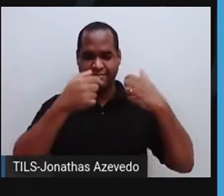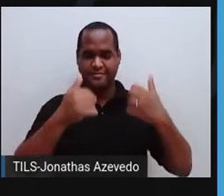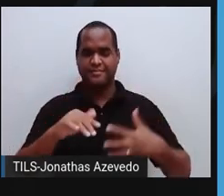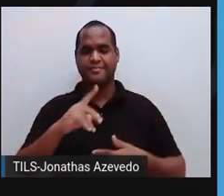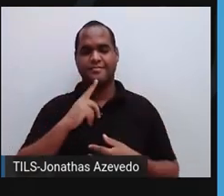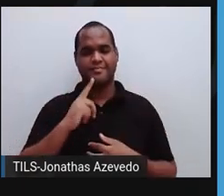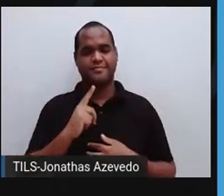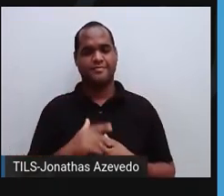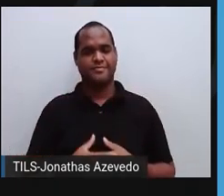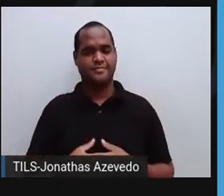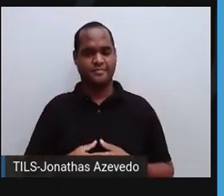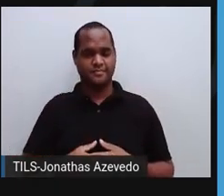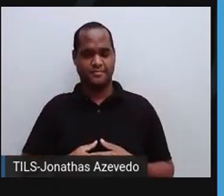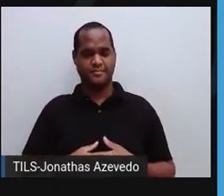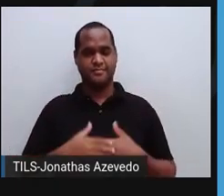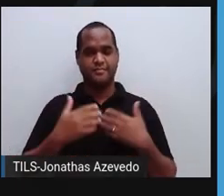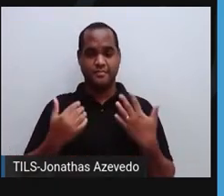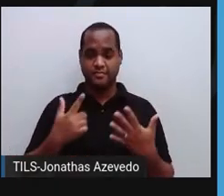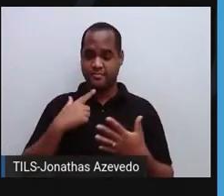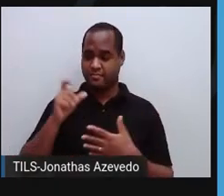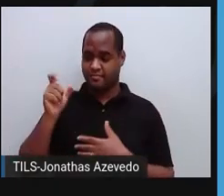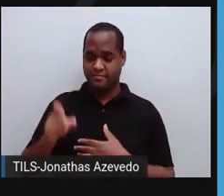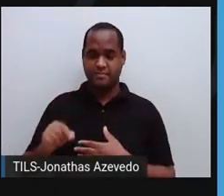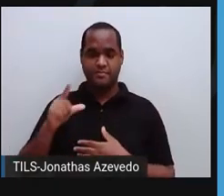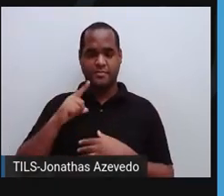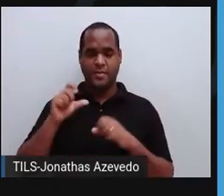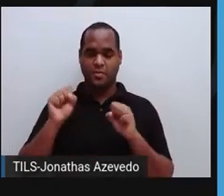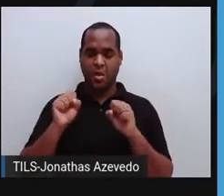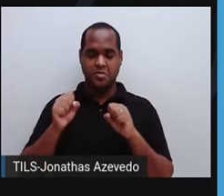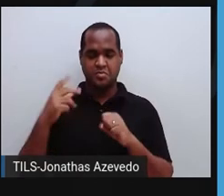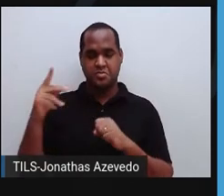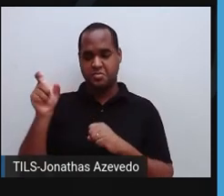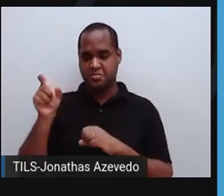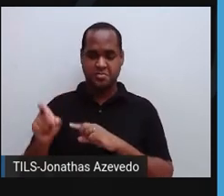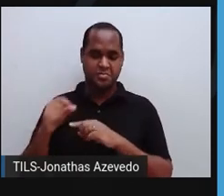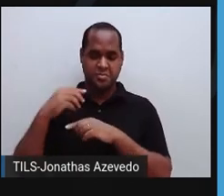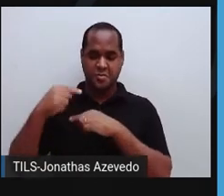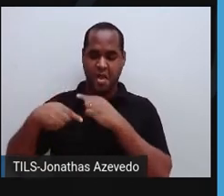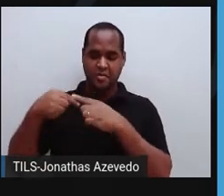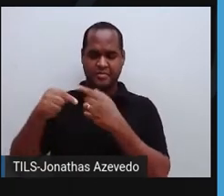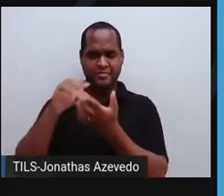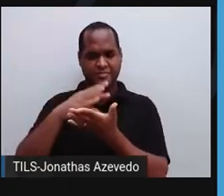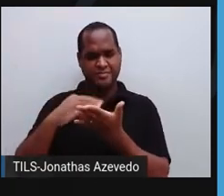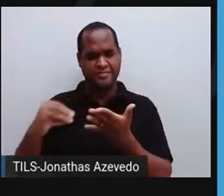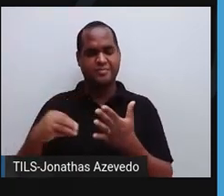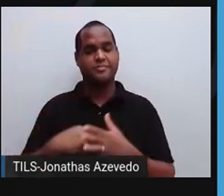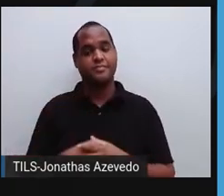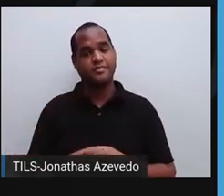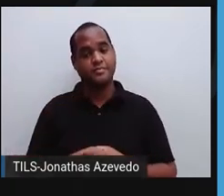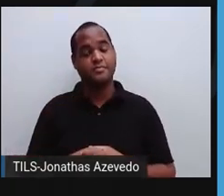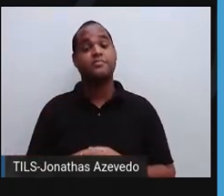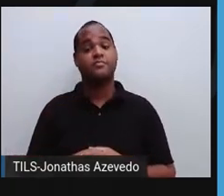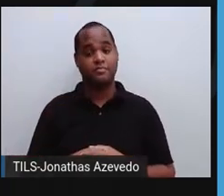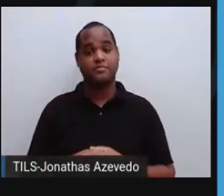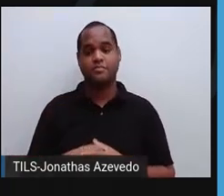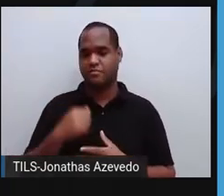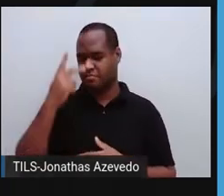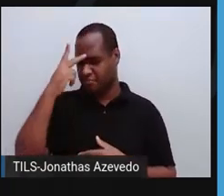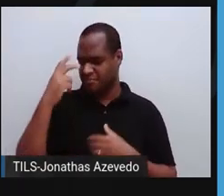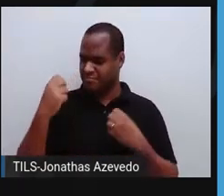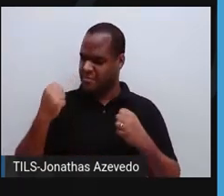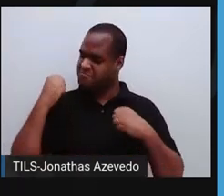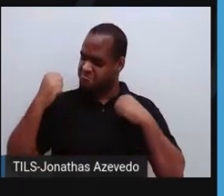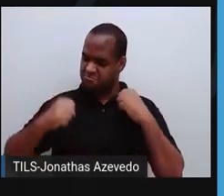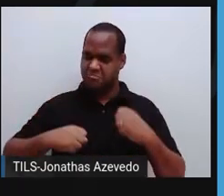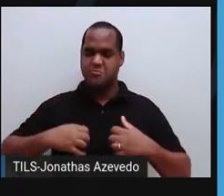Essa característica que você adquiriu poderia ser passada para a sua descendência, para os seus filhos. Uma pessoa, um auto-eurofilista que malha muito, fica